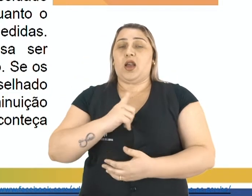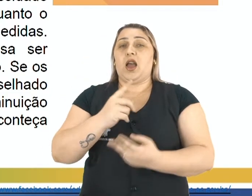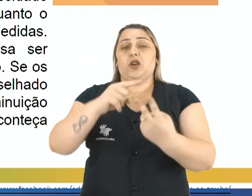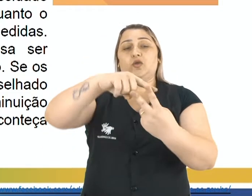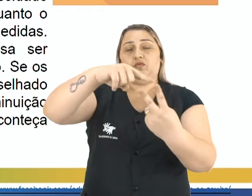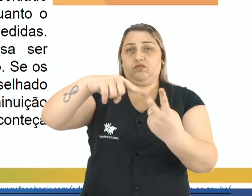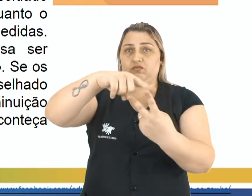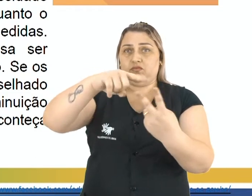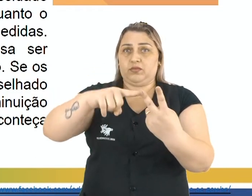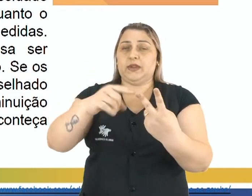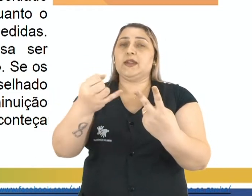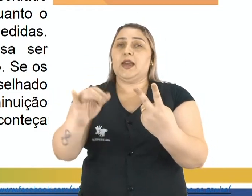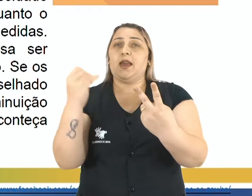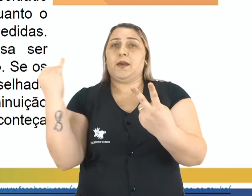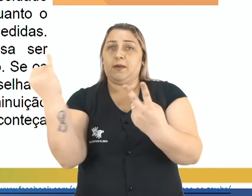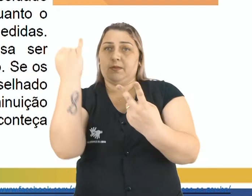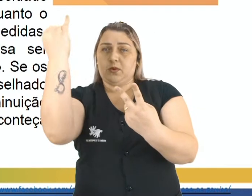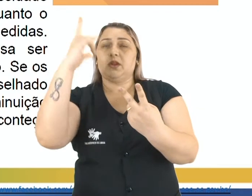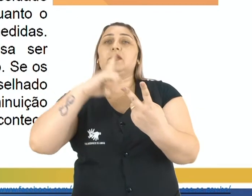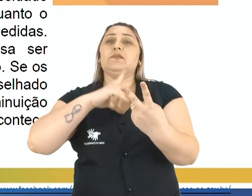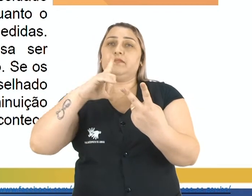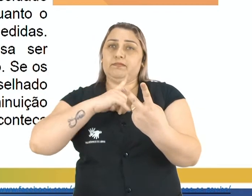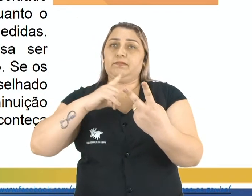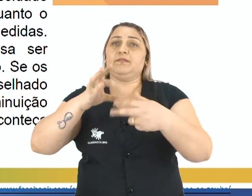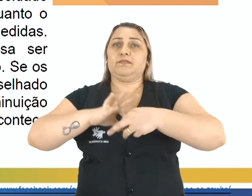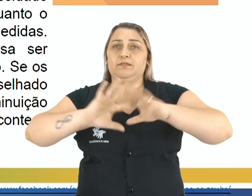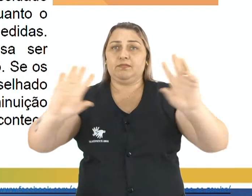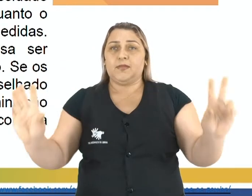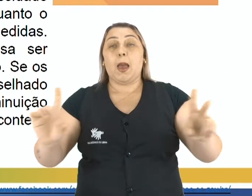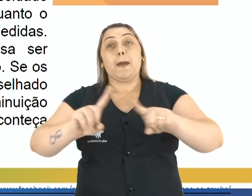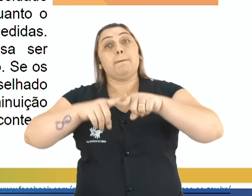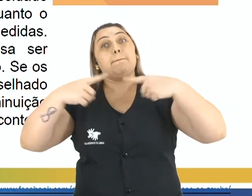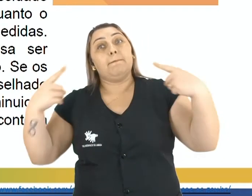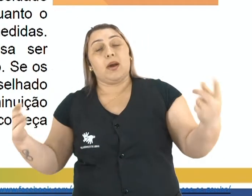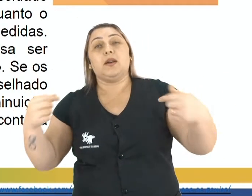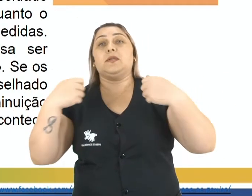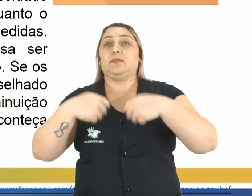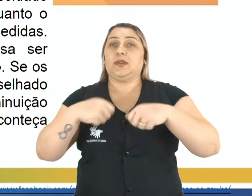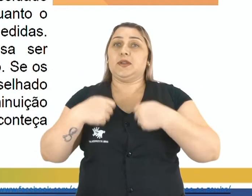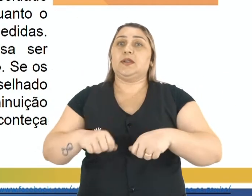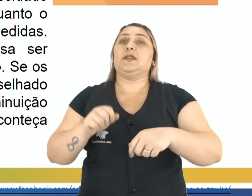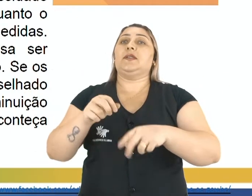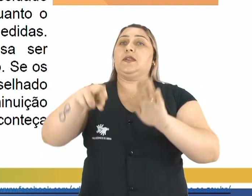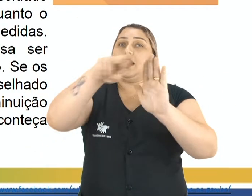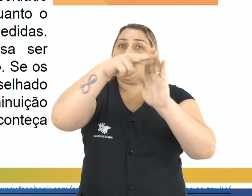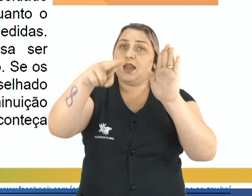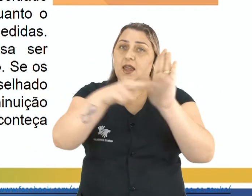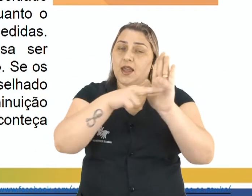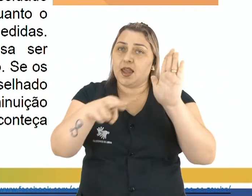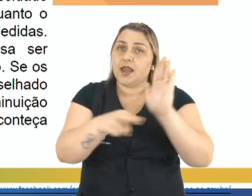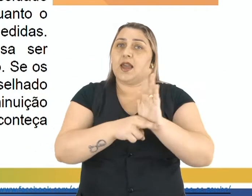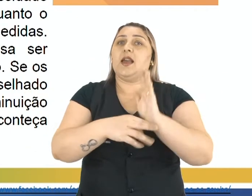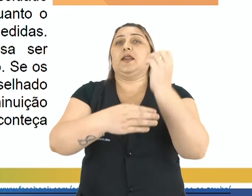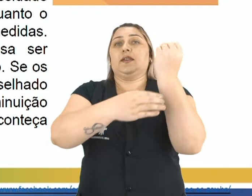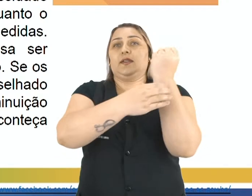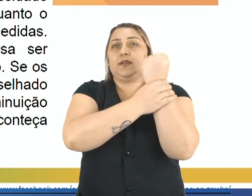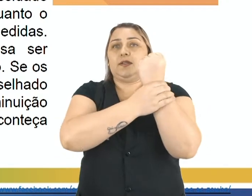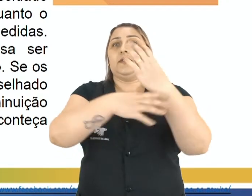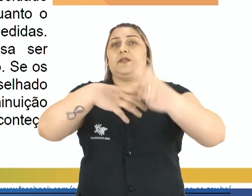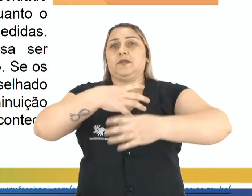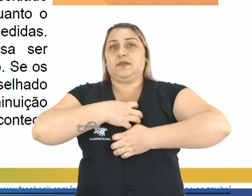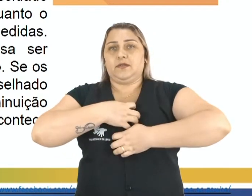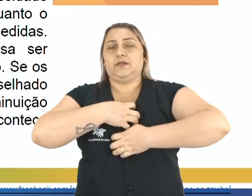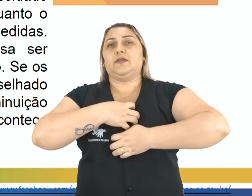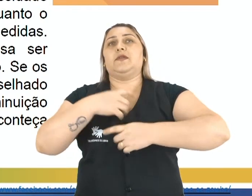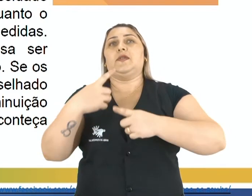duas situações, que é necessário que haja a liberação, mas dentro de uma limitação de segurança. Então, estou